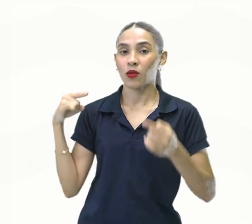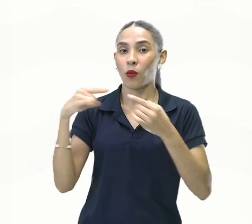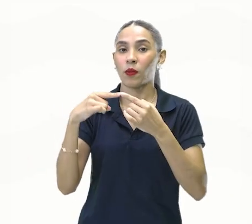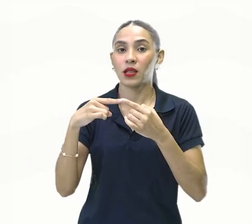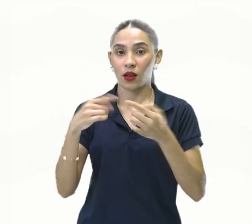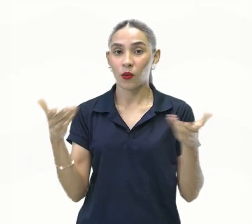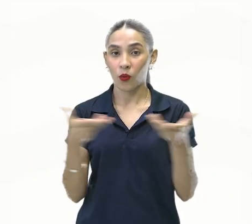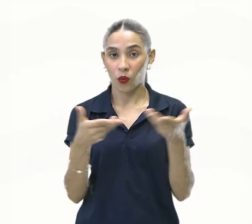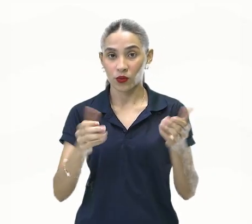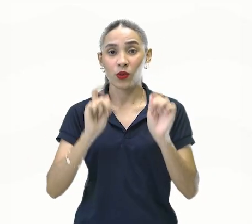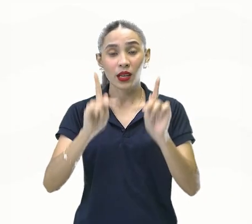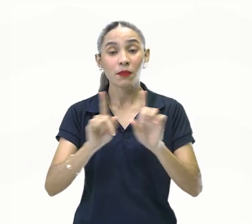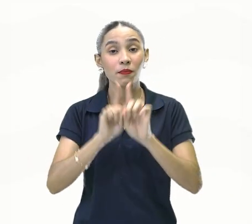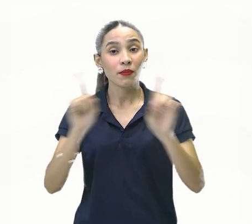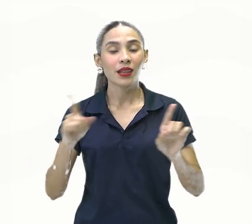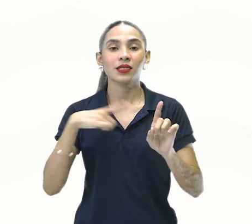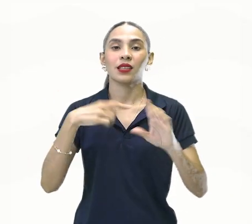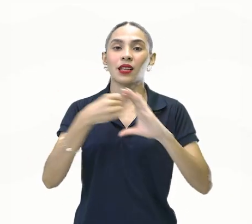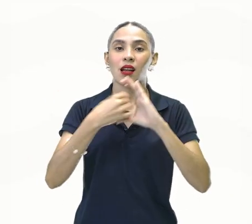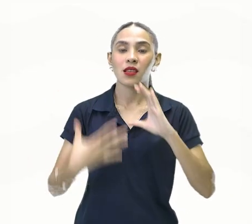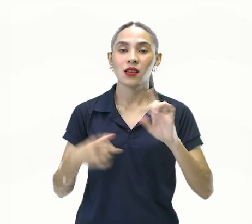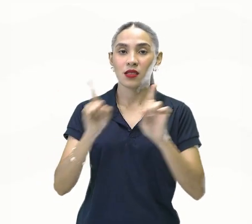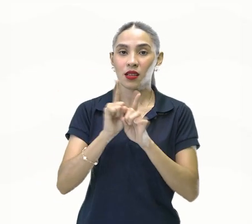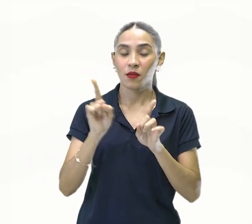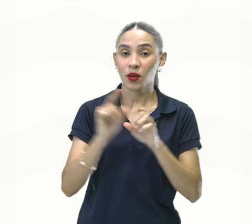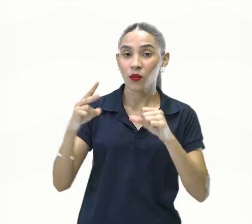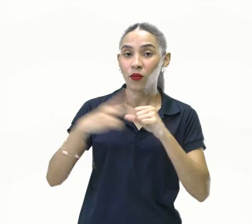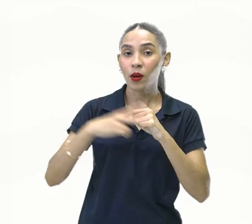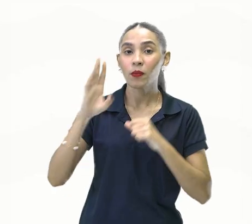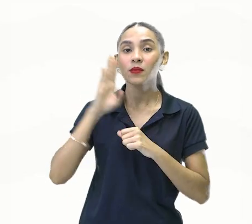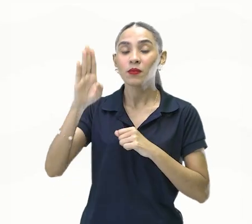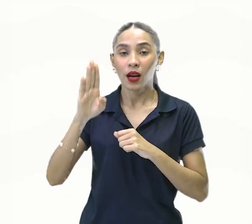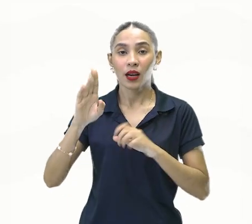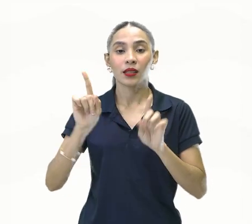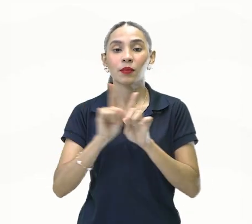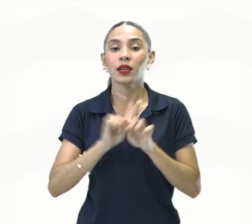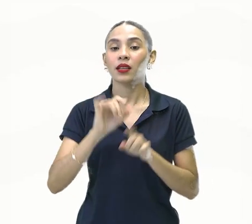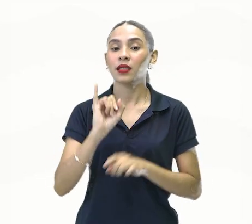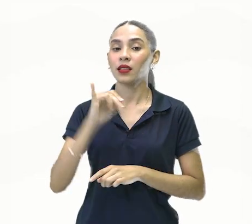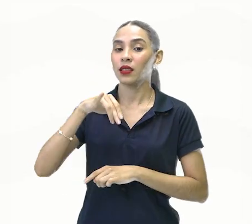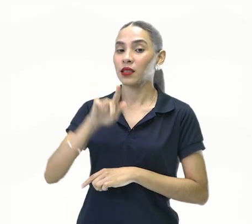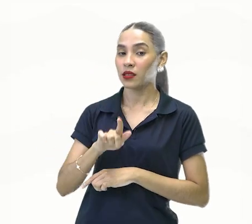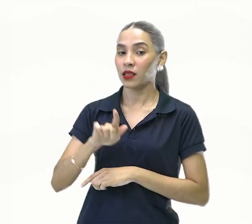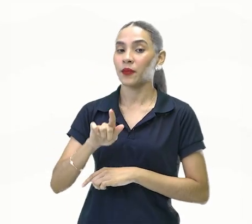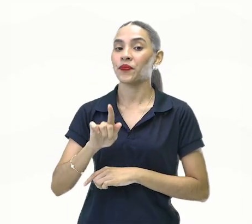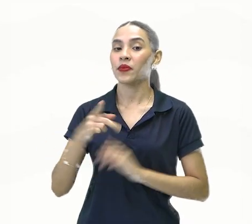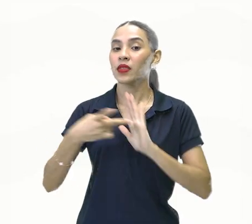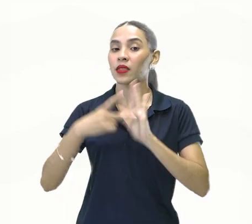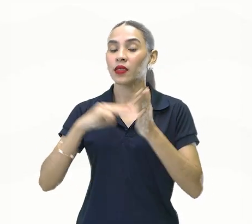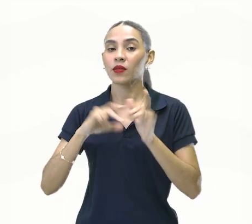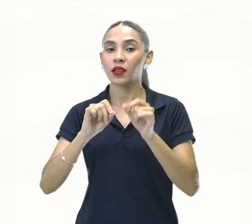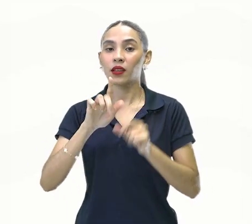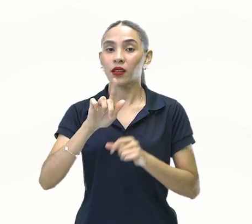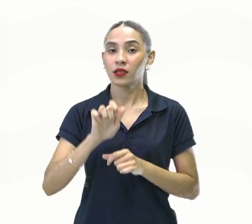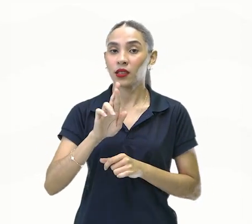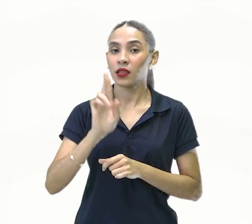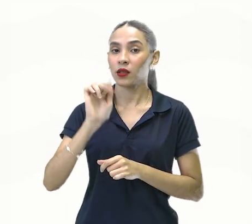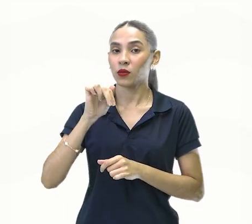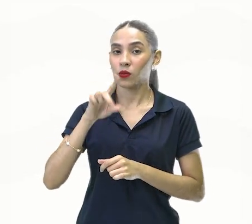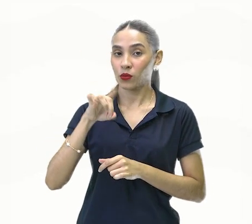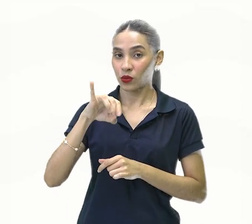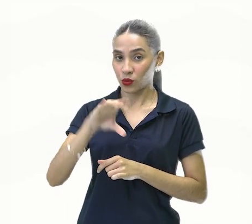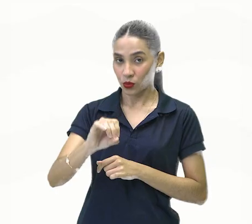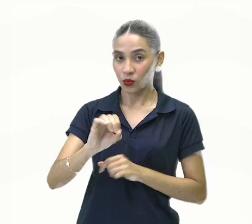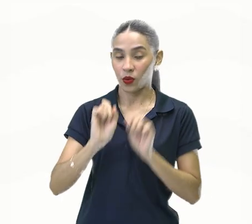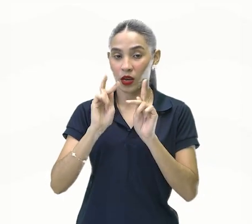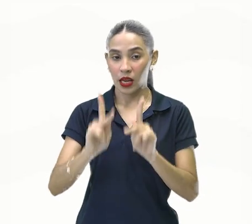presente. E ela tem por característica o verbo principal acrescido de ing, ou seja, no gerúndio. Outro exemplo.